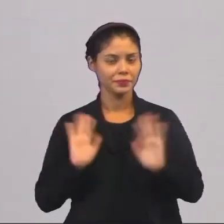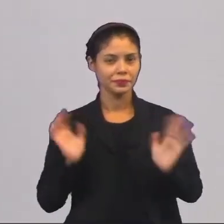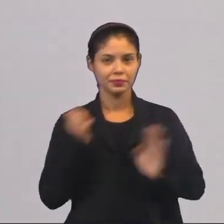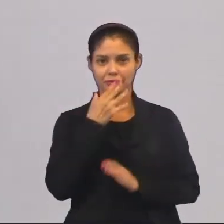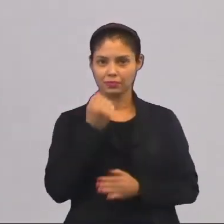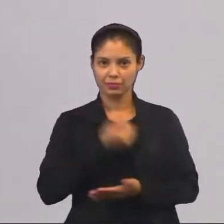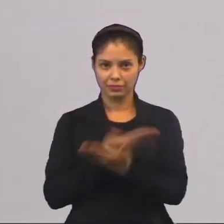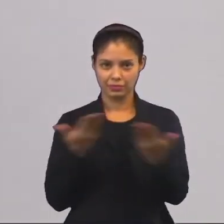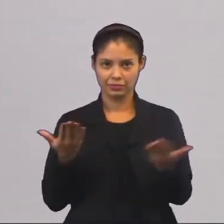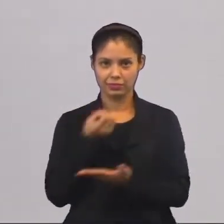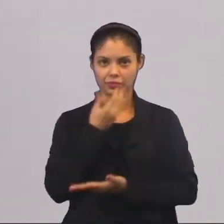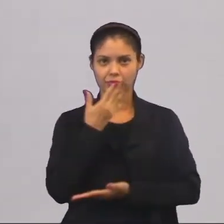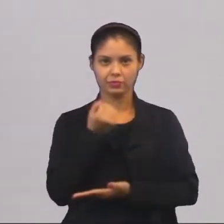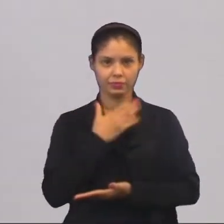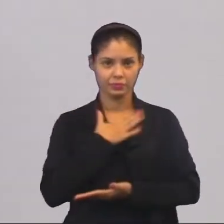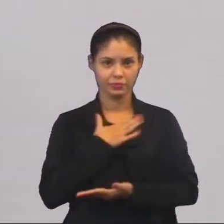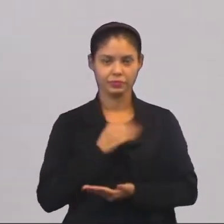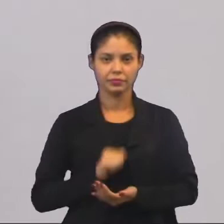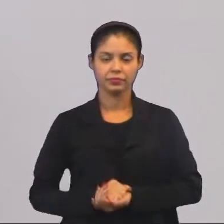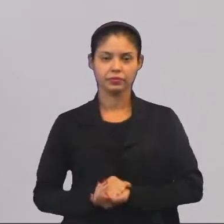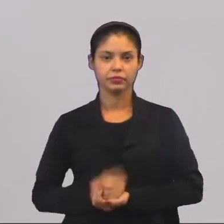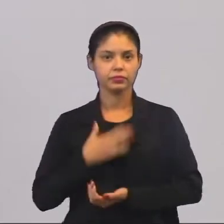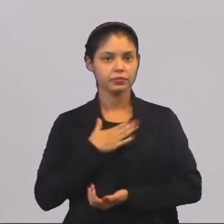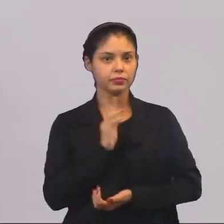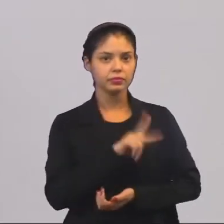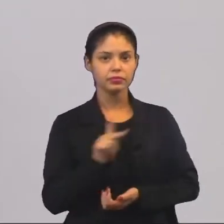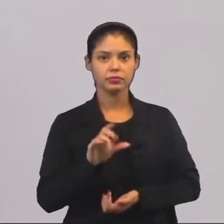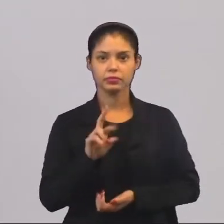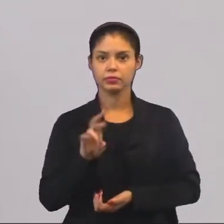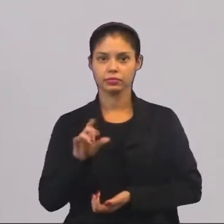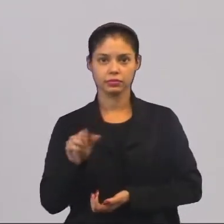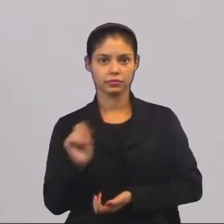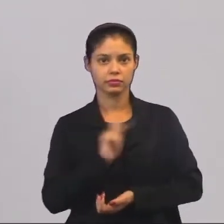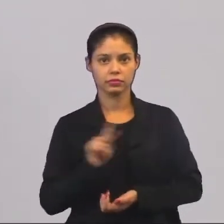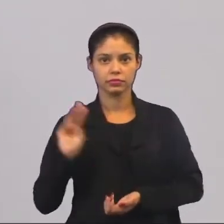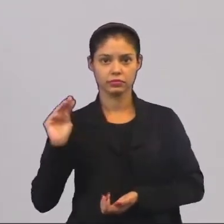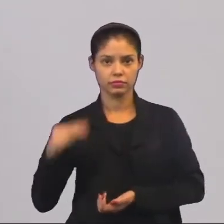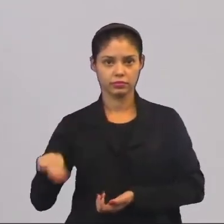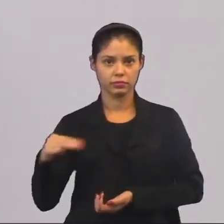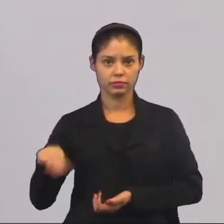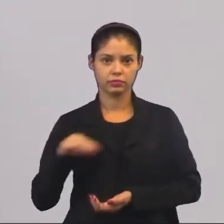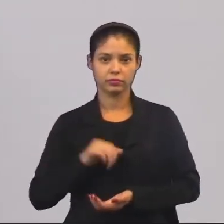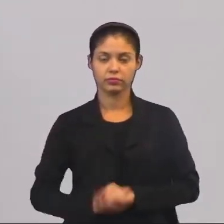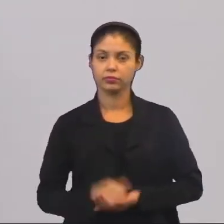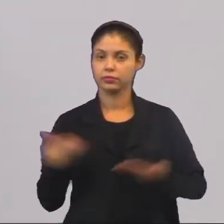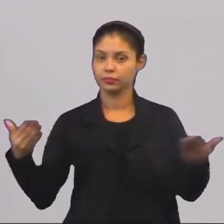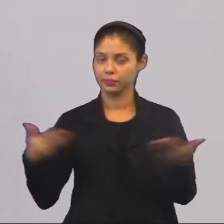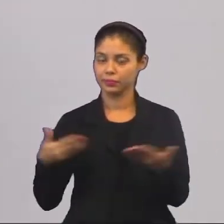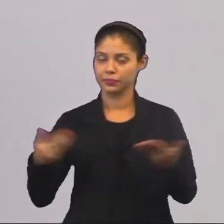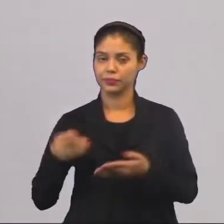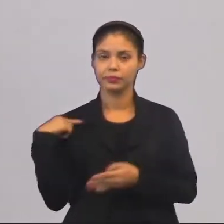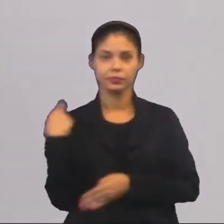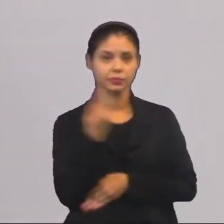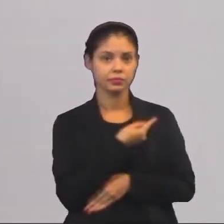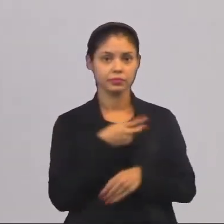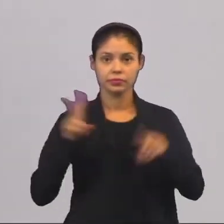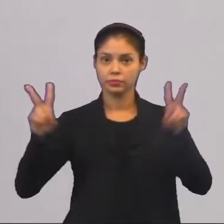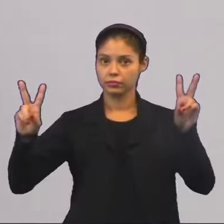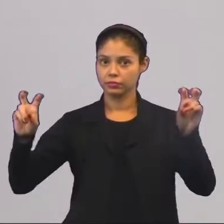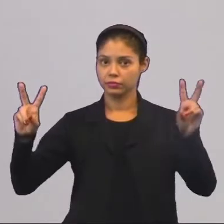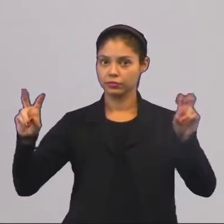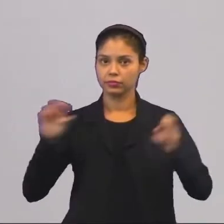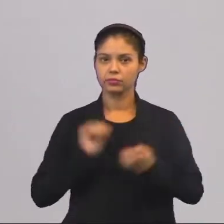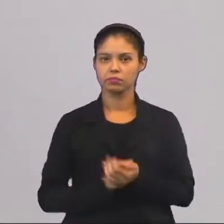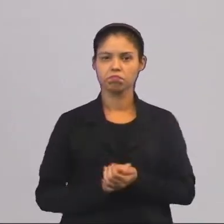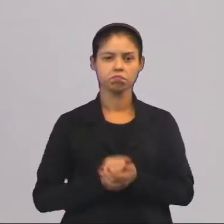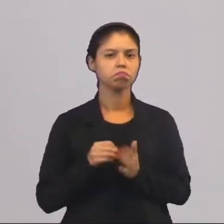Olá, tudo bem com vocês? Tudo bem comigo? Eu sou o professor Carlos, professor de matemática. Hoje nós vamos abordar um assunto